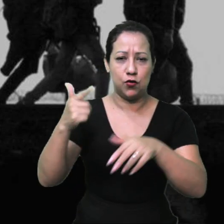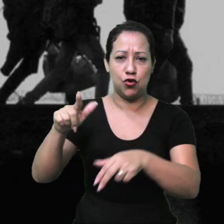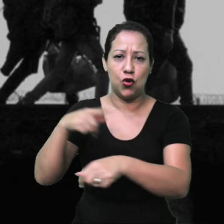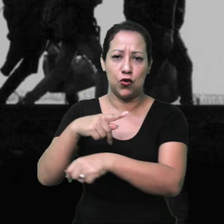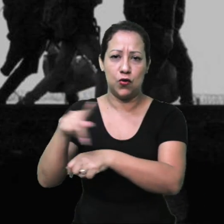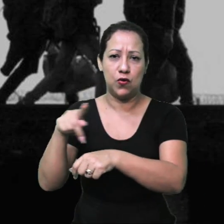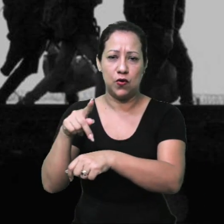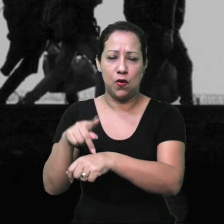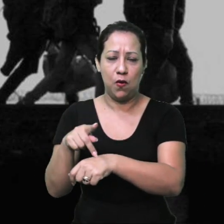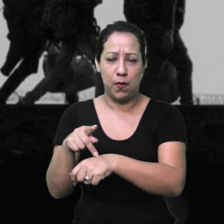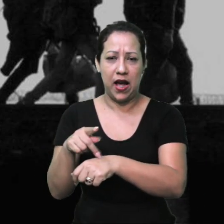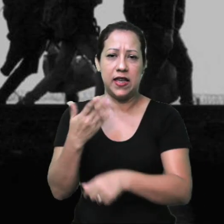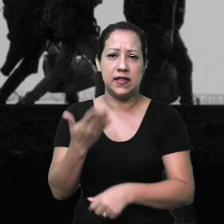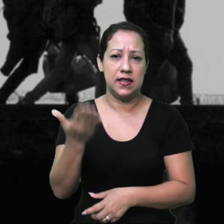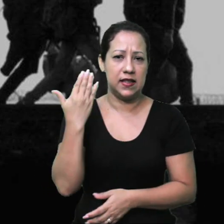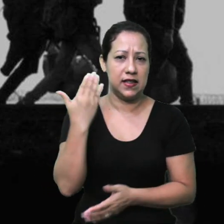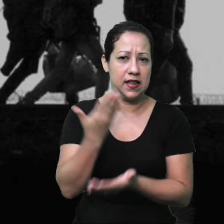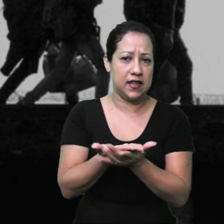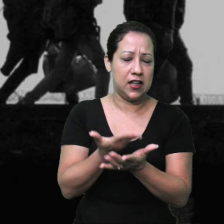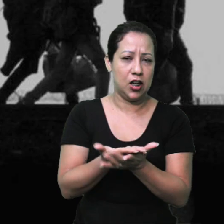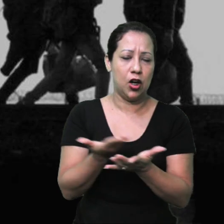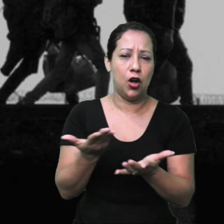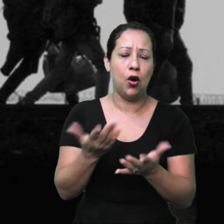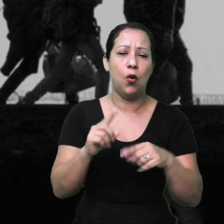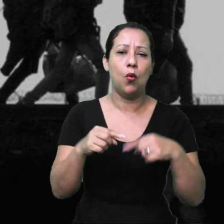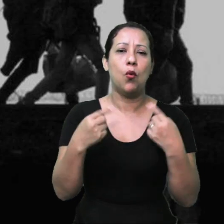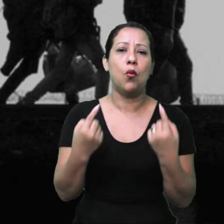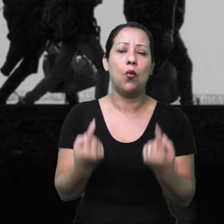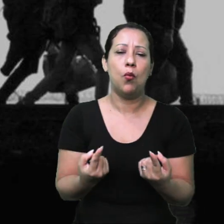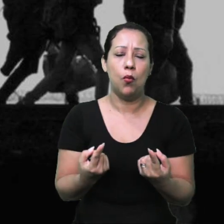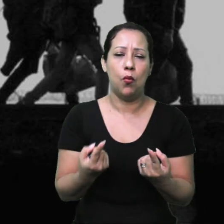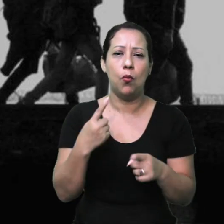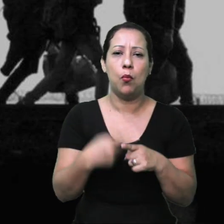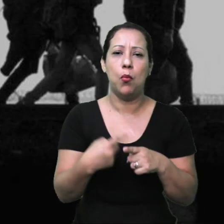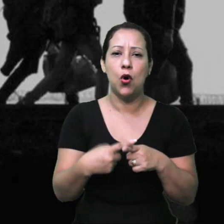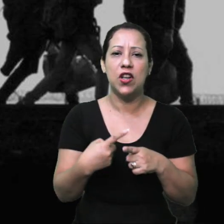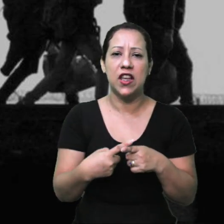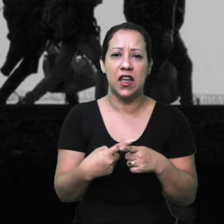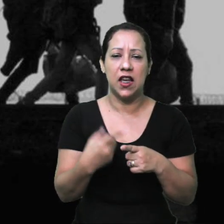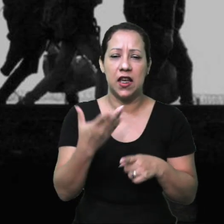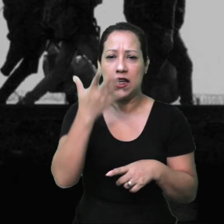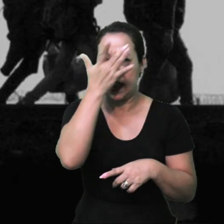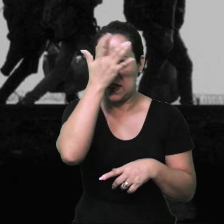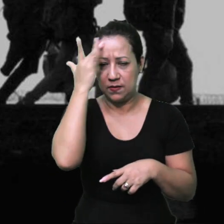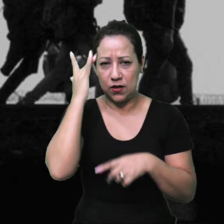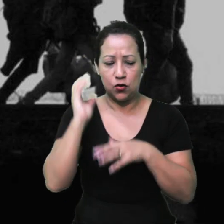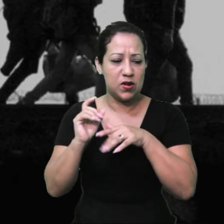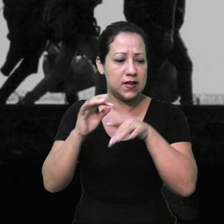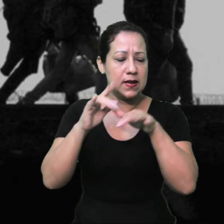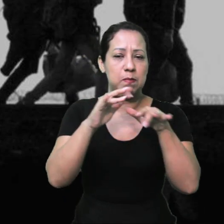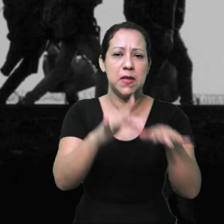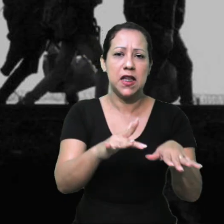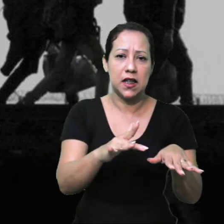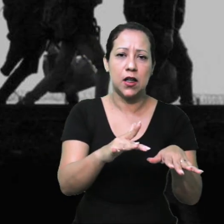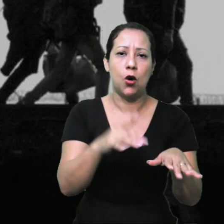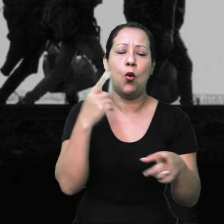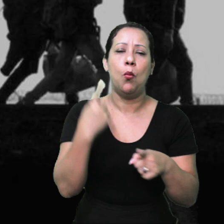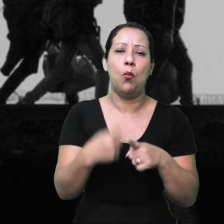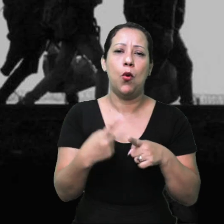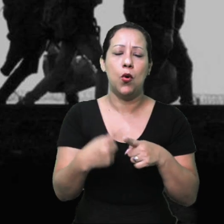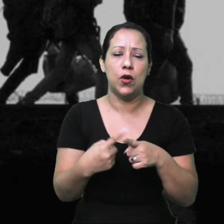que o principal fator do homem migrar é o fator econômico. O homem